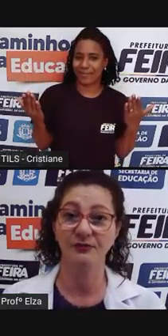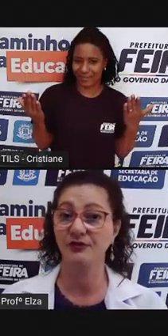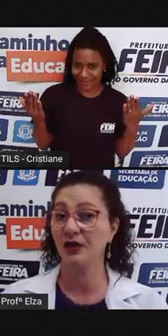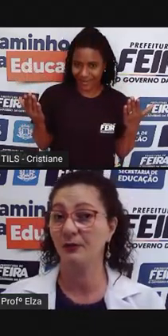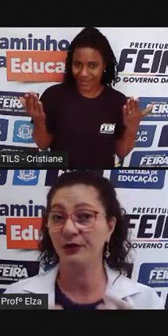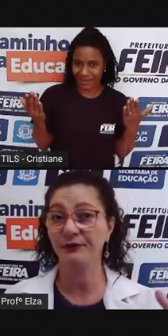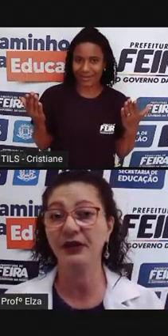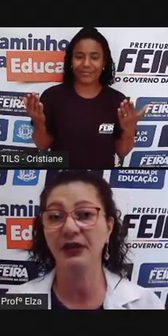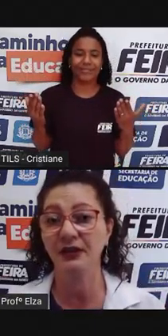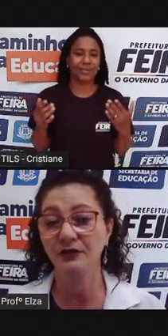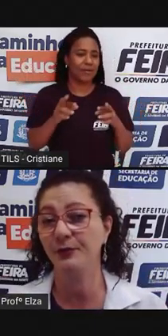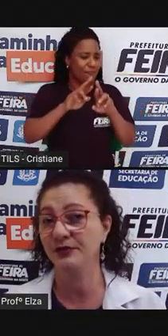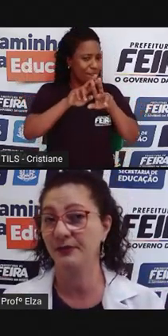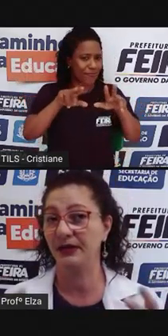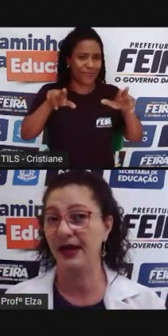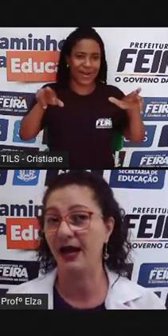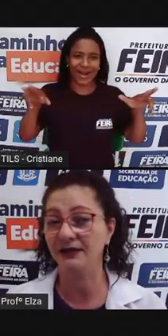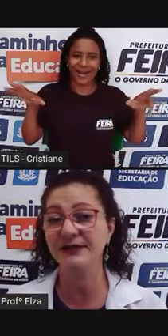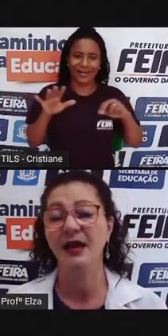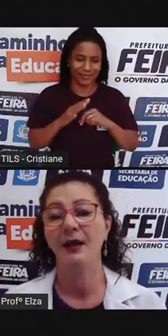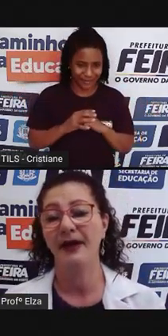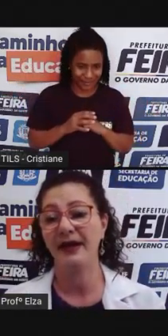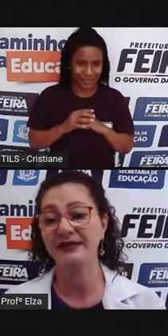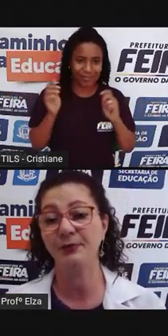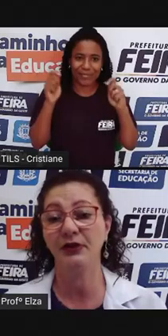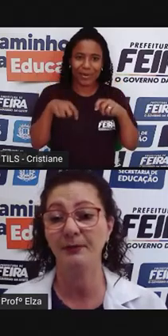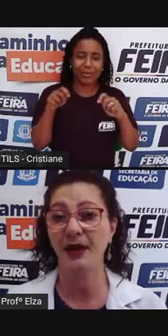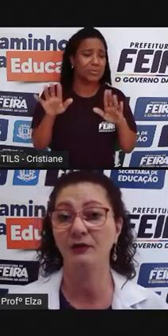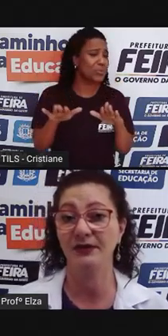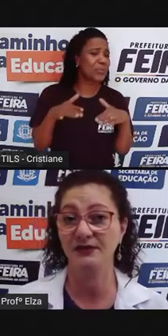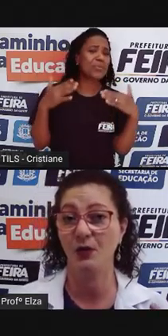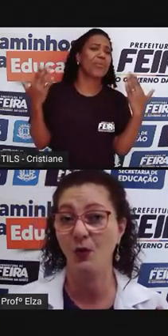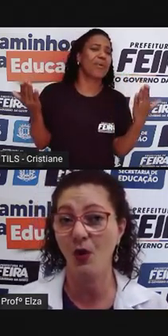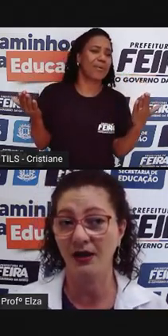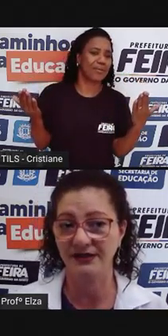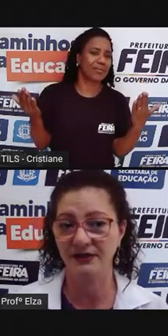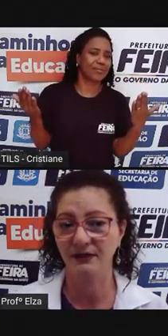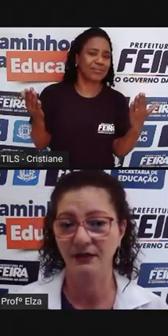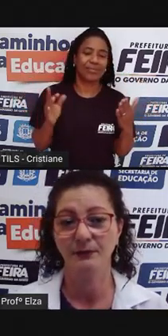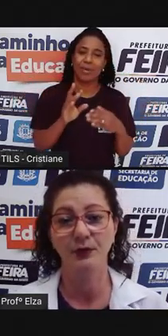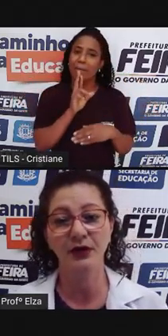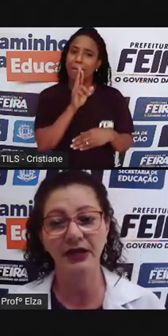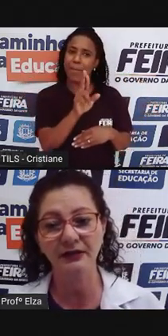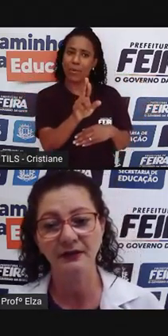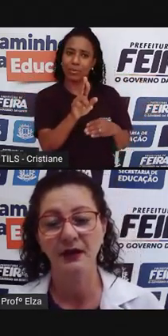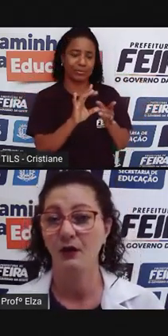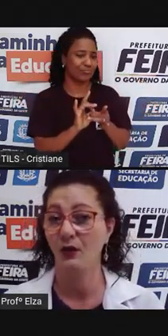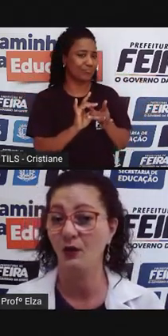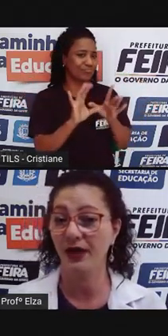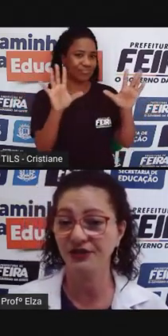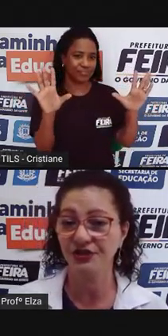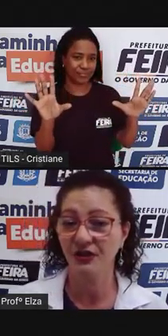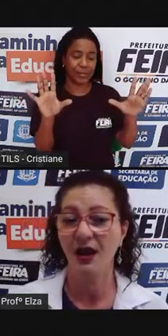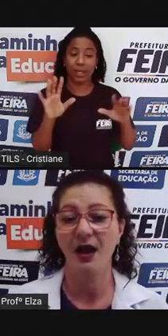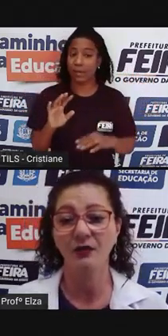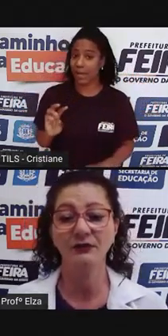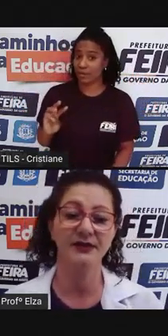Nós temos um campo infinito de possibilidades para responder perguntas com what. Porém, com